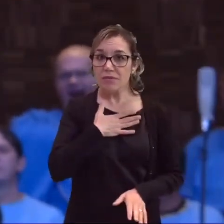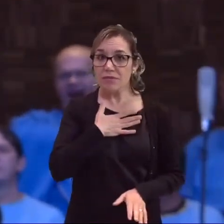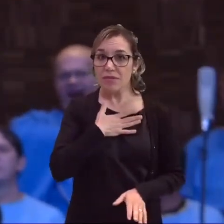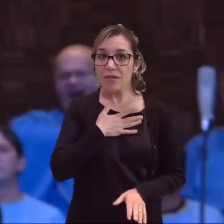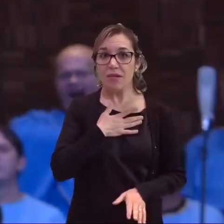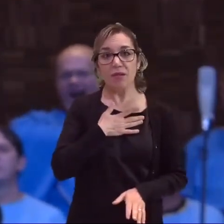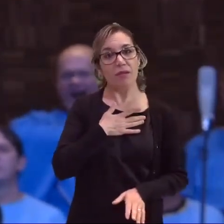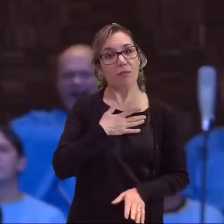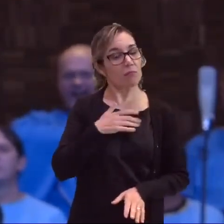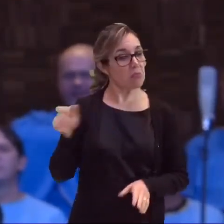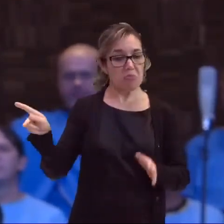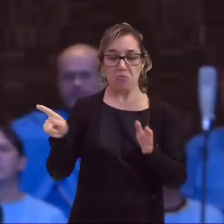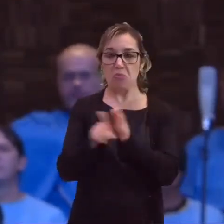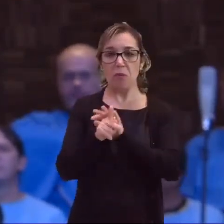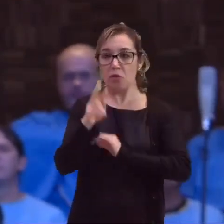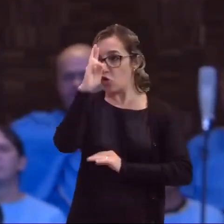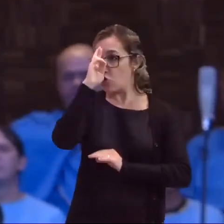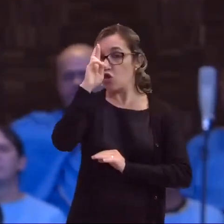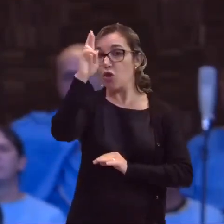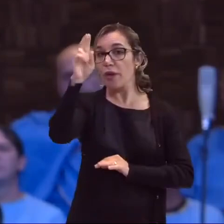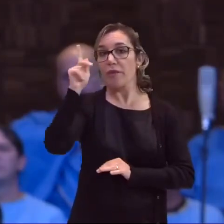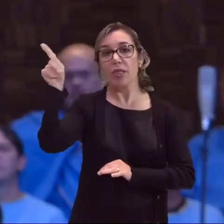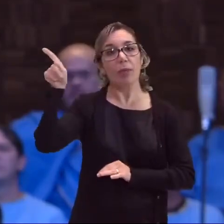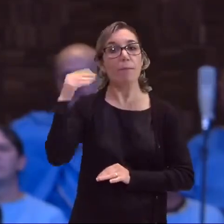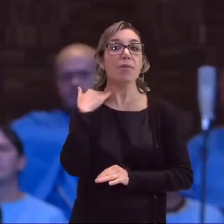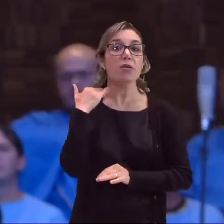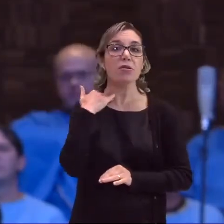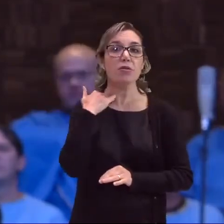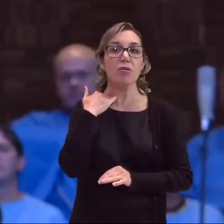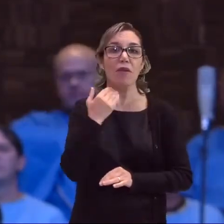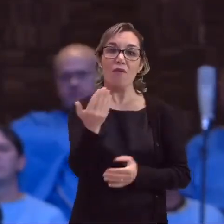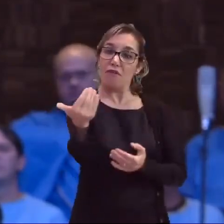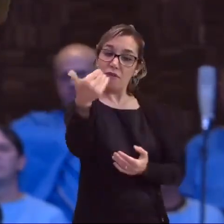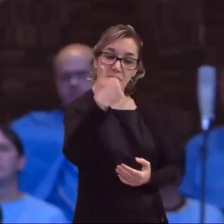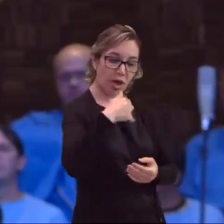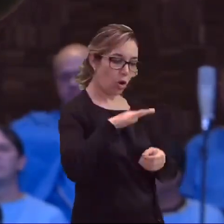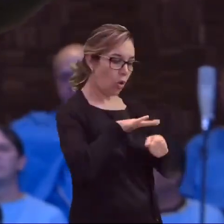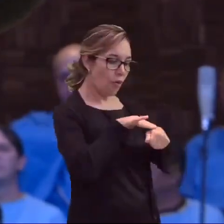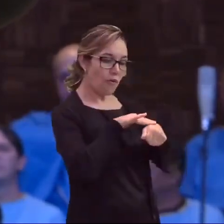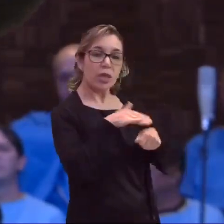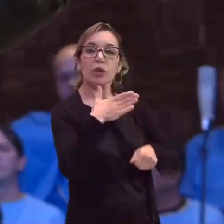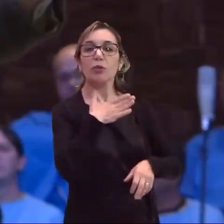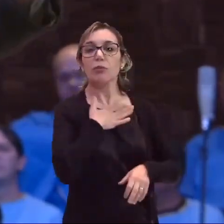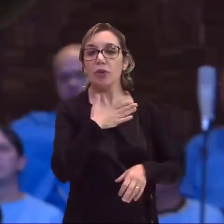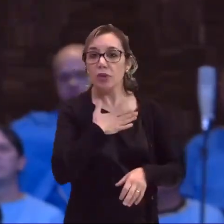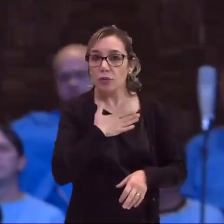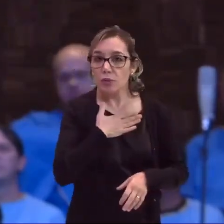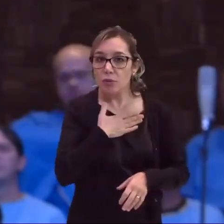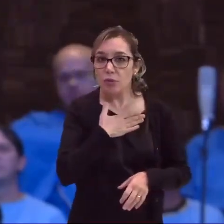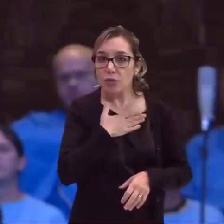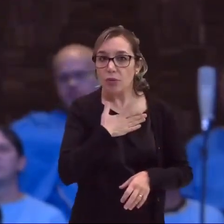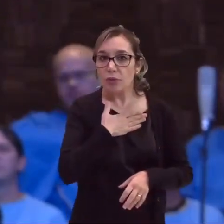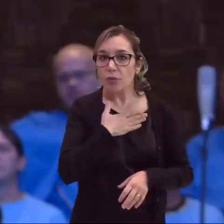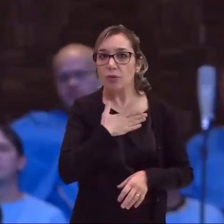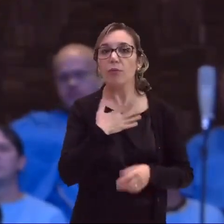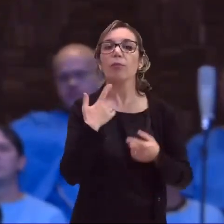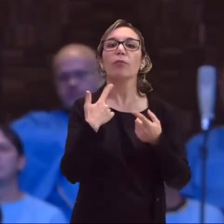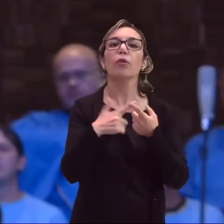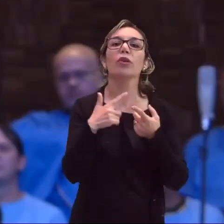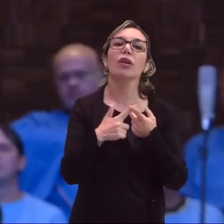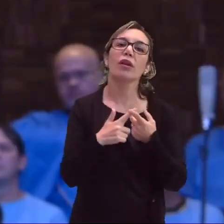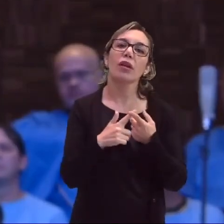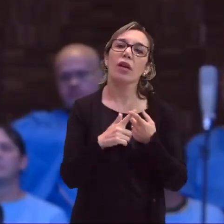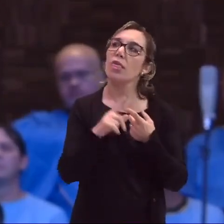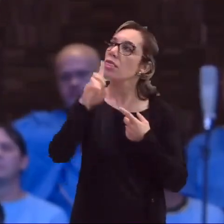para conhecer esse lugar e o primeiro empréstimo por uma igreja no Brasil saiu aqui nessa igreja porque Deus ouviu a oração